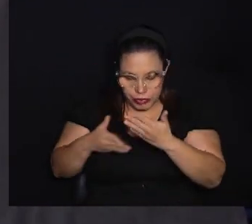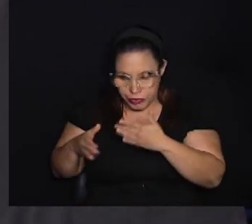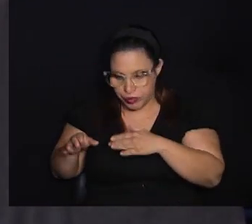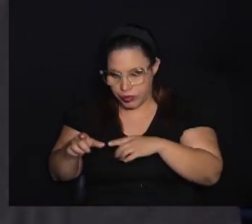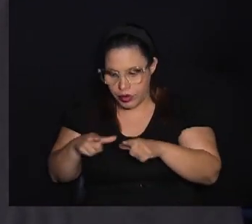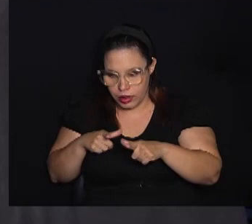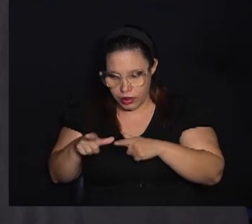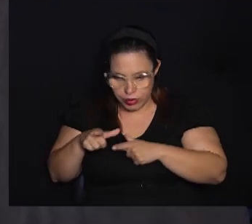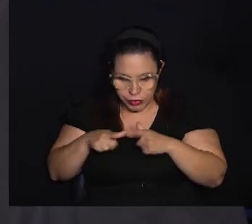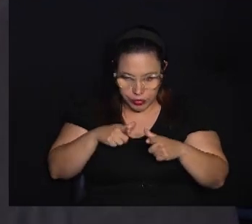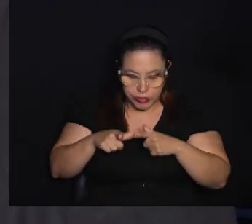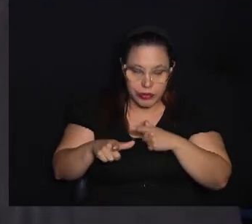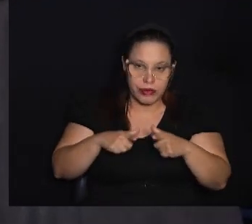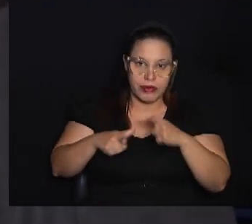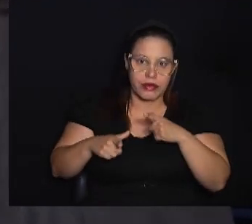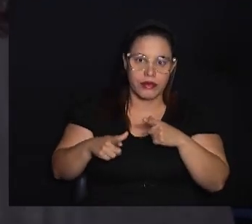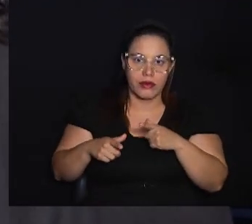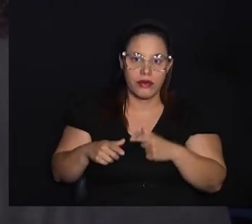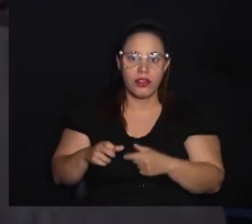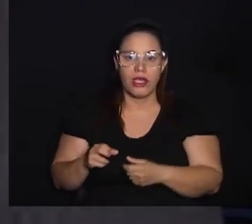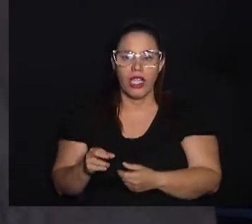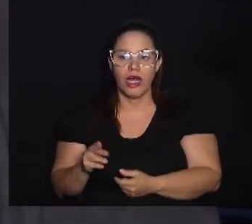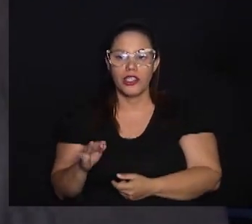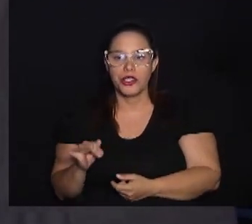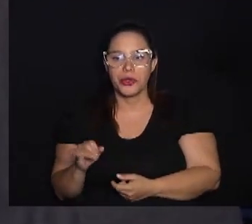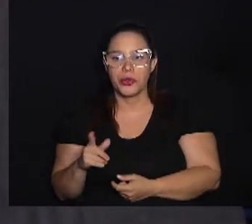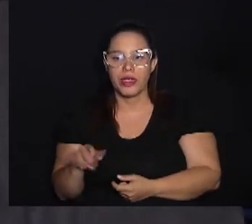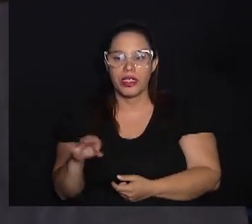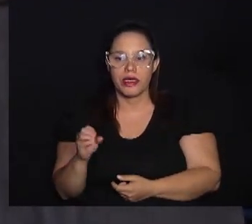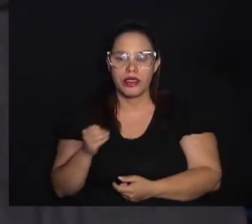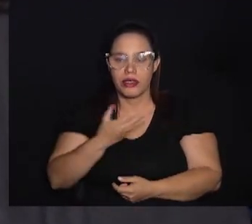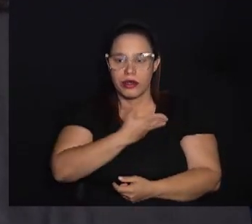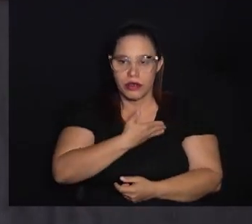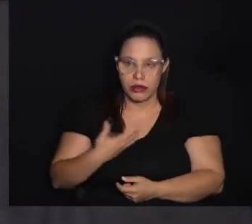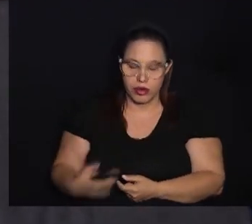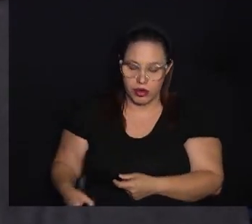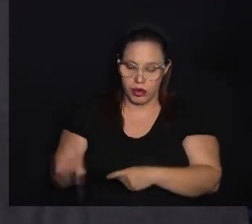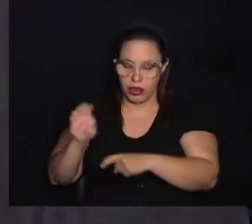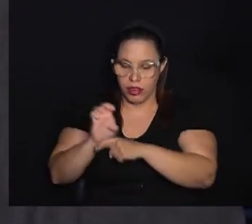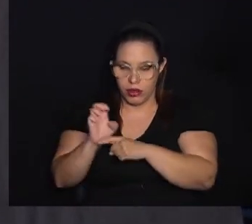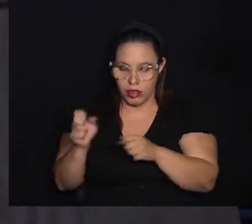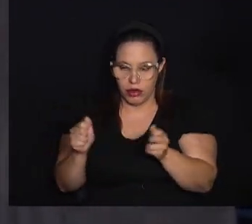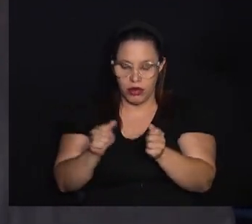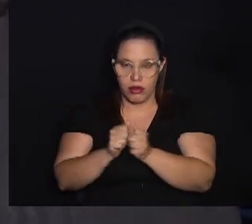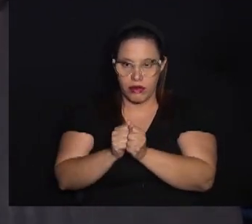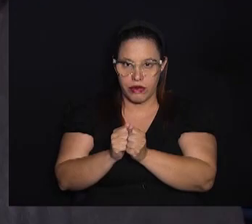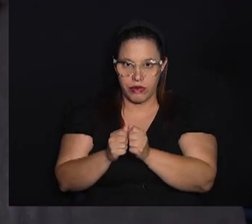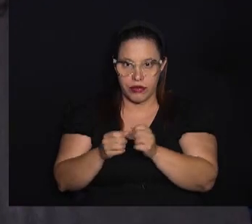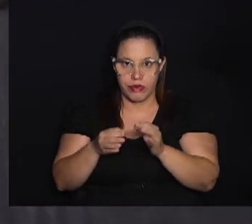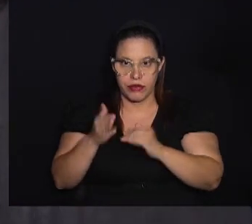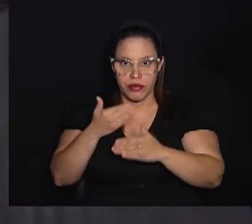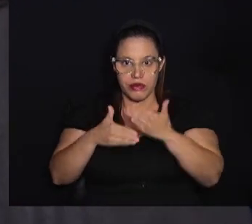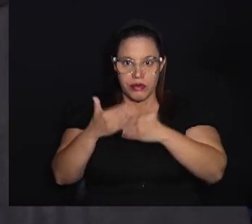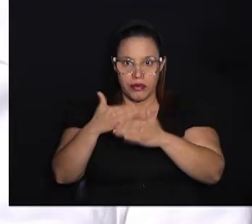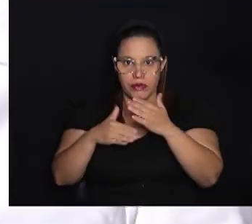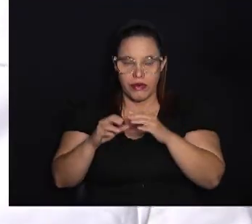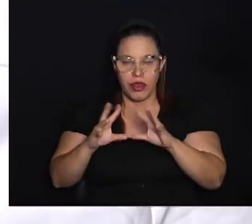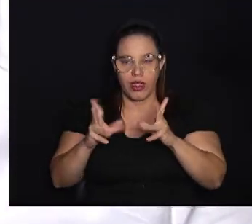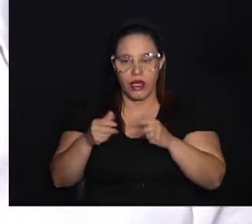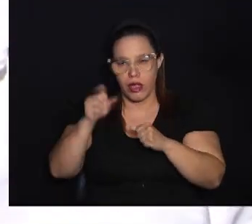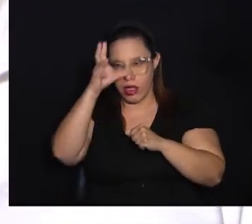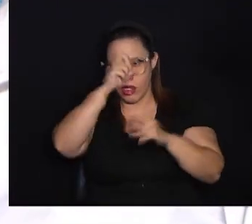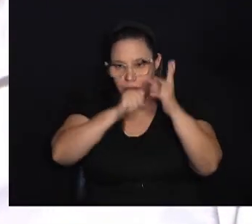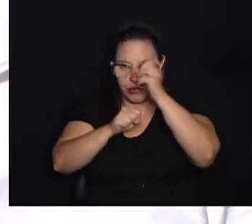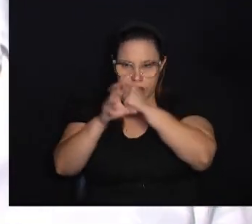Então o MINC está aqui nesse papel de articulação com o Estado e com os municípios, construindo junto e principalmente aprendendo todos uns com os outros.